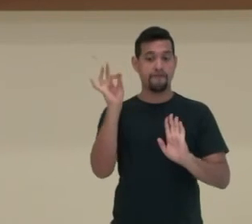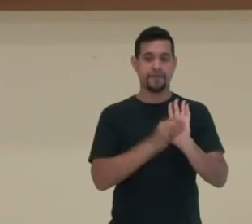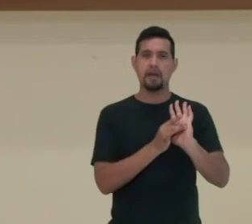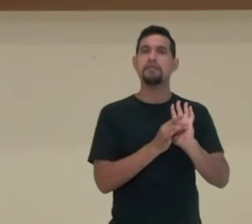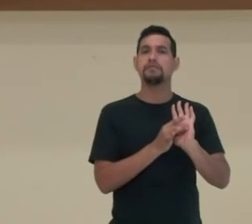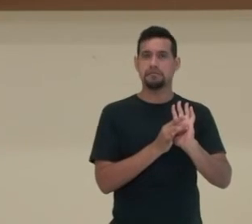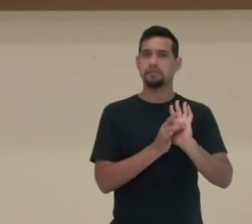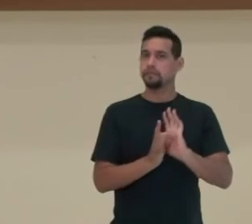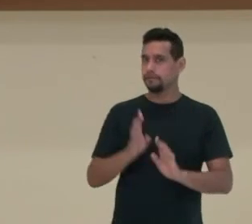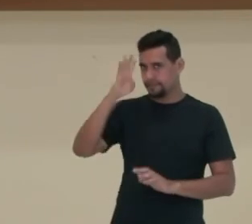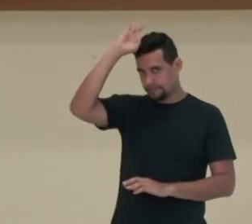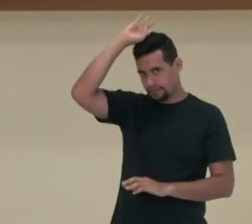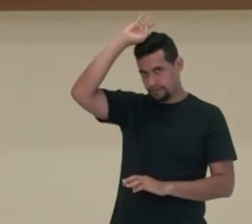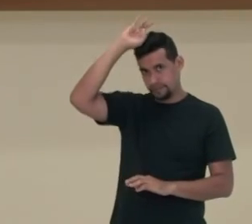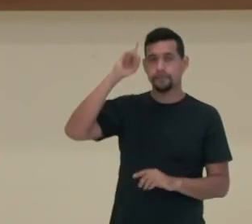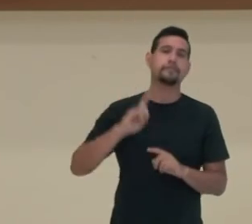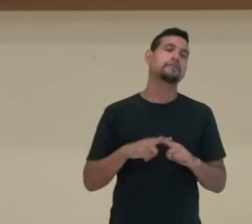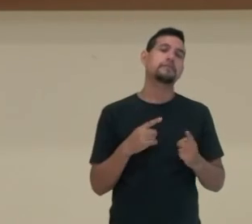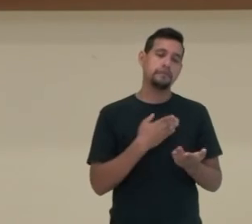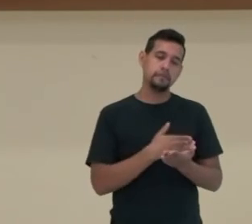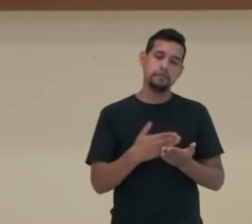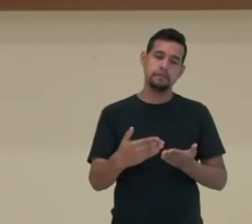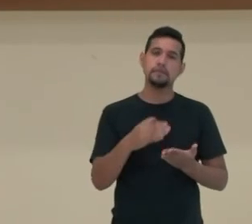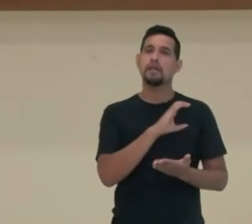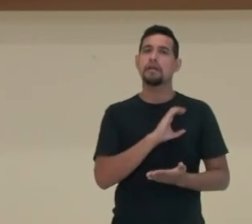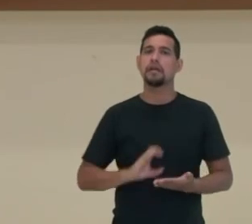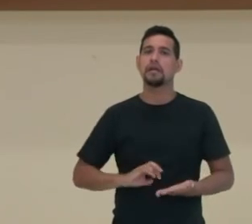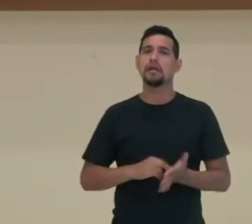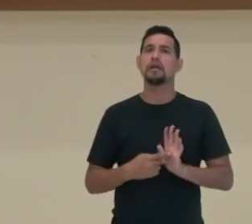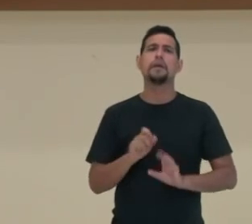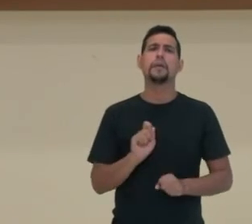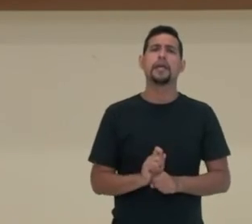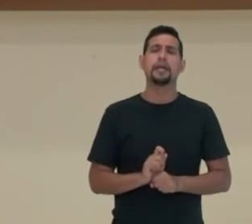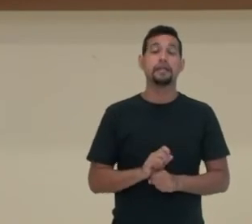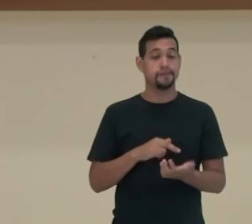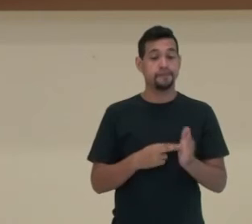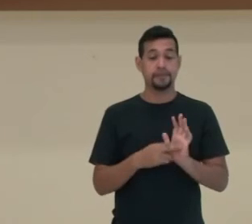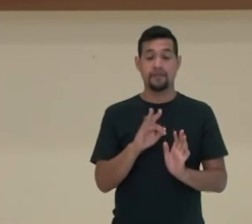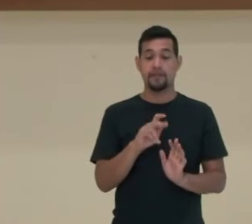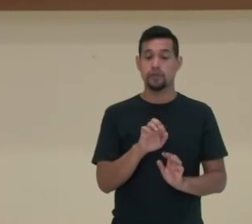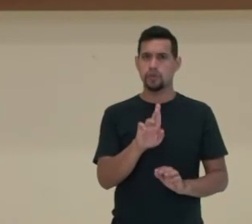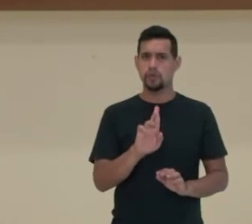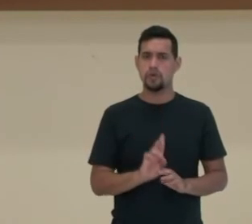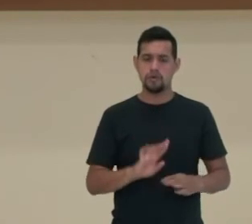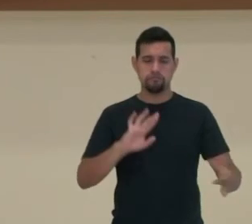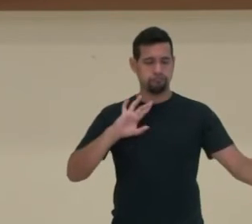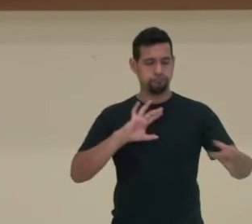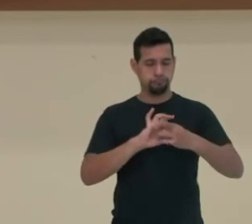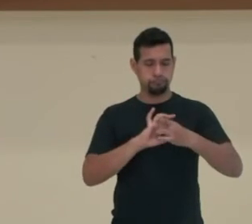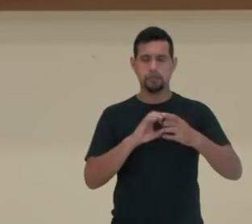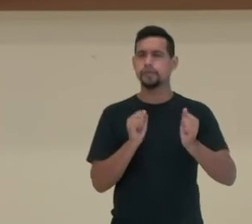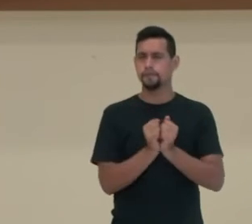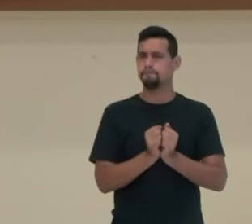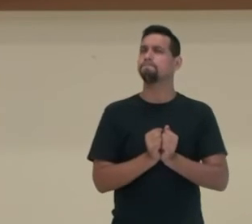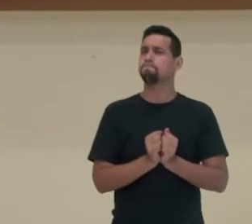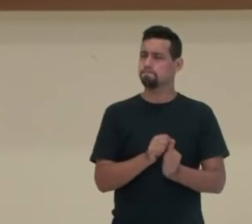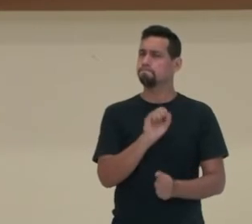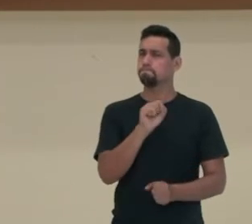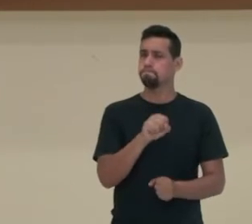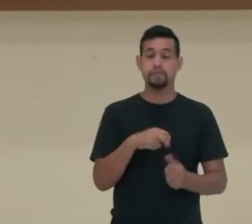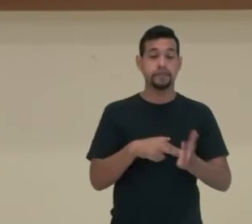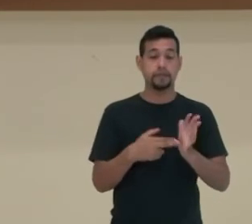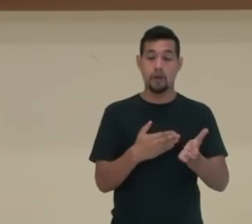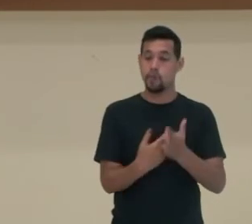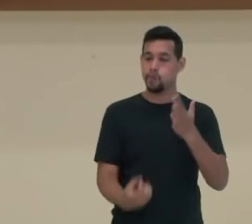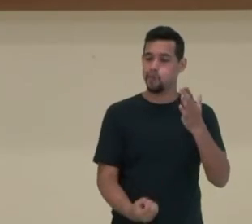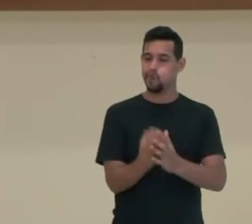do Império Romano. E através do cristianismo vai ser o fator unificador, inclusive, que vai